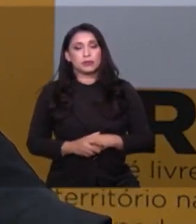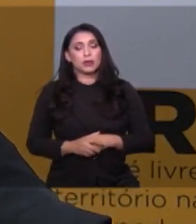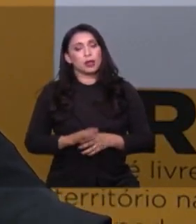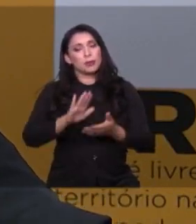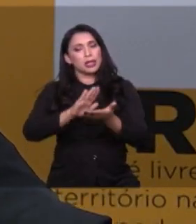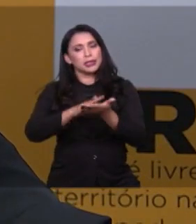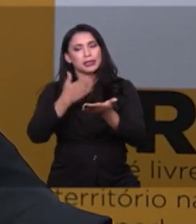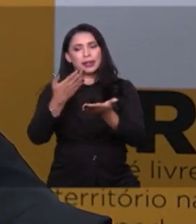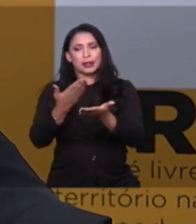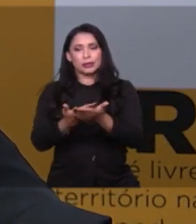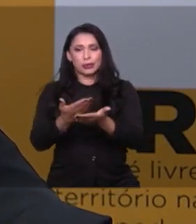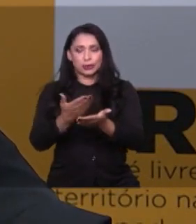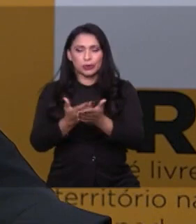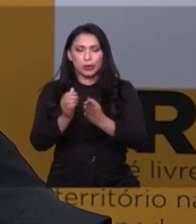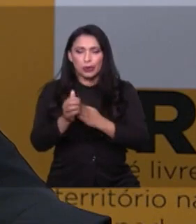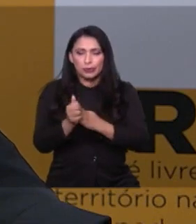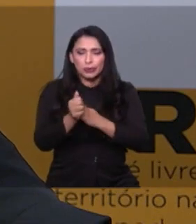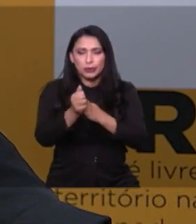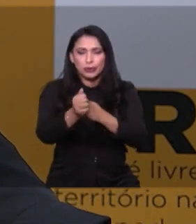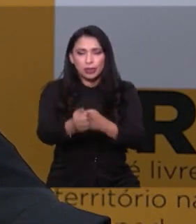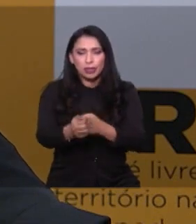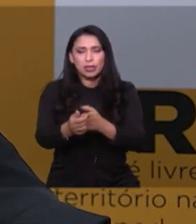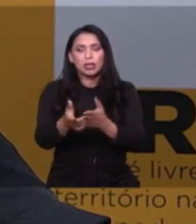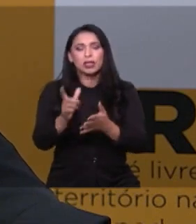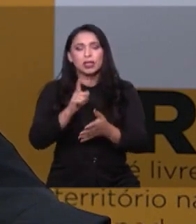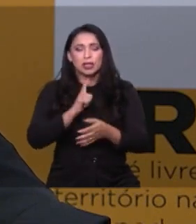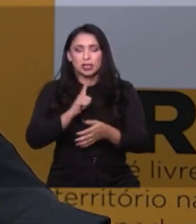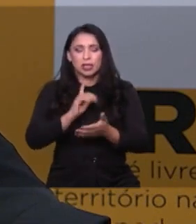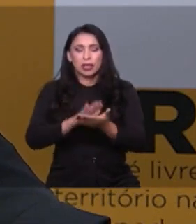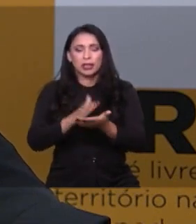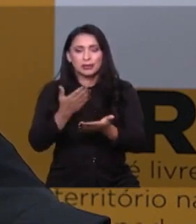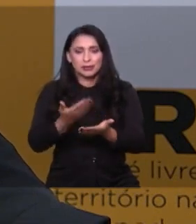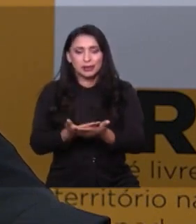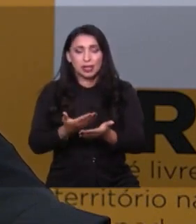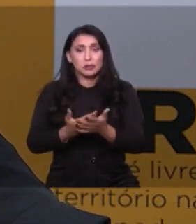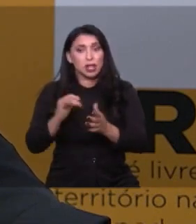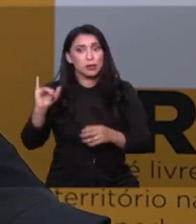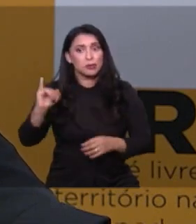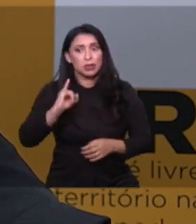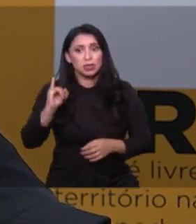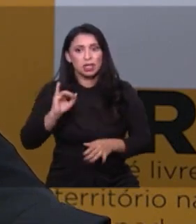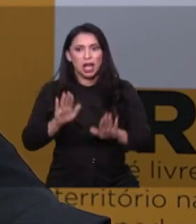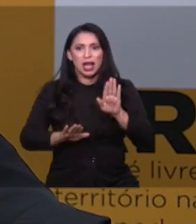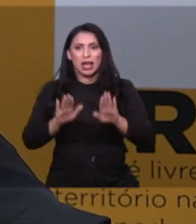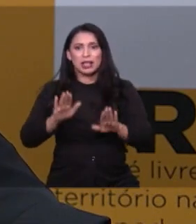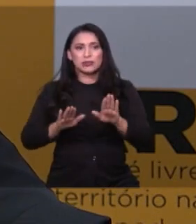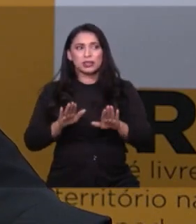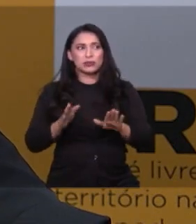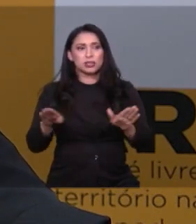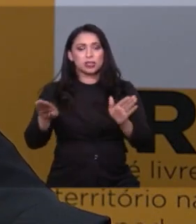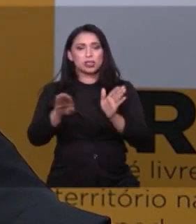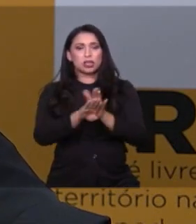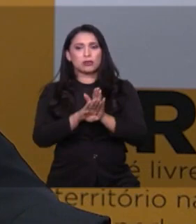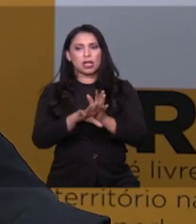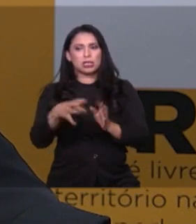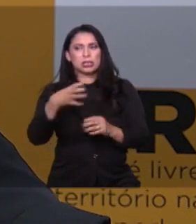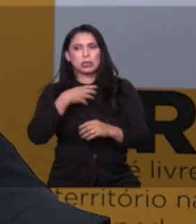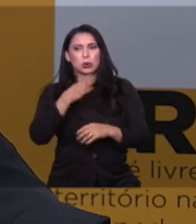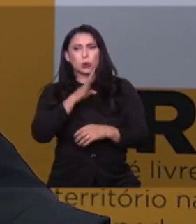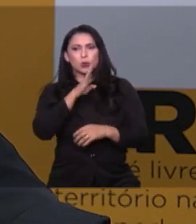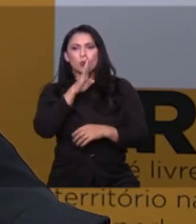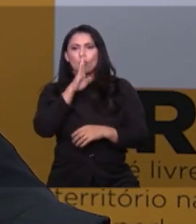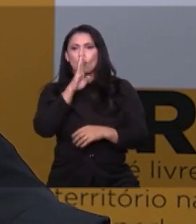tradutor, é muito importante, porque muitas vezes você pode chegar num lugar e você sente um silêncio, você sente